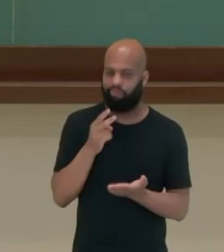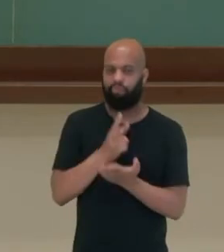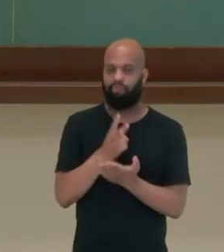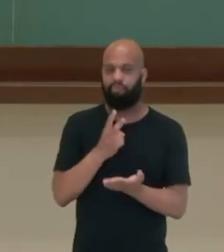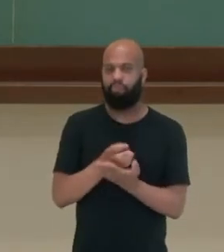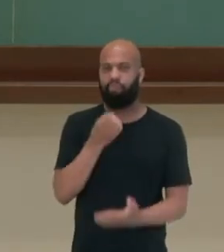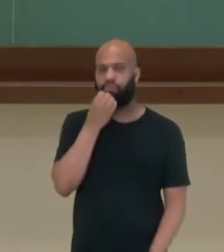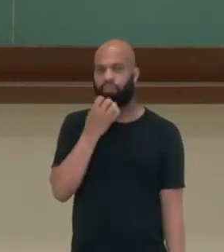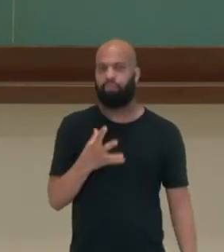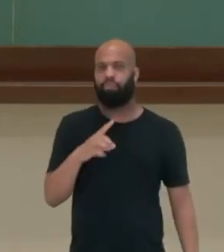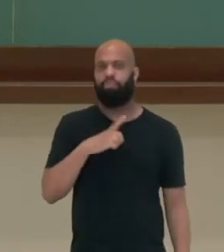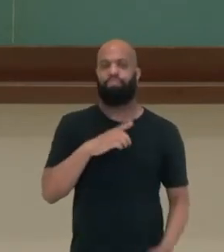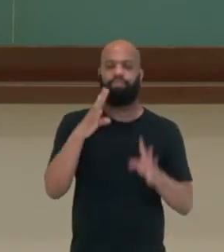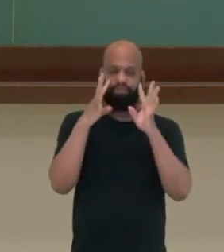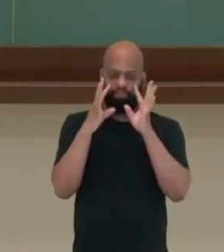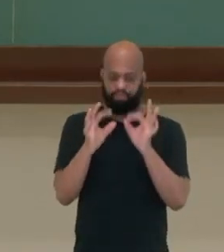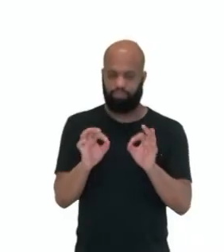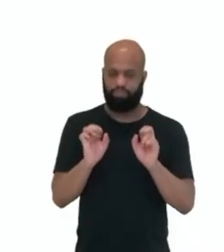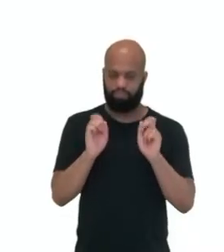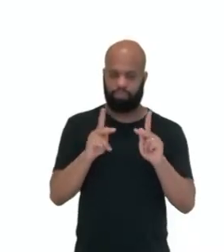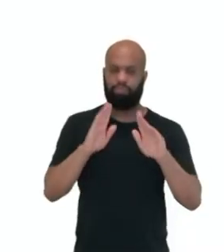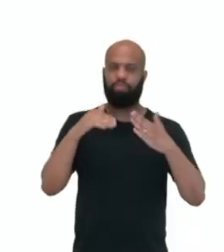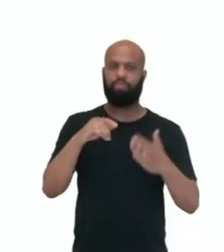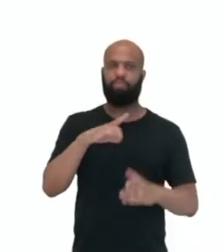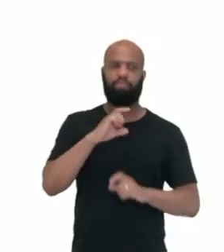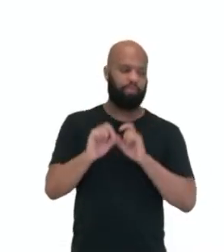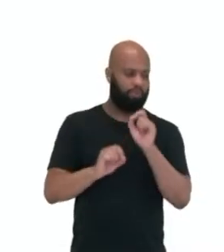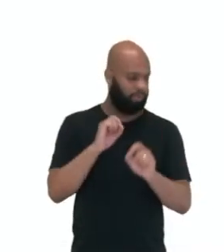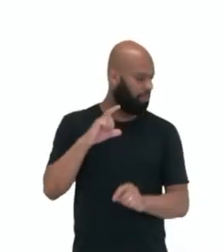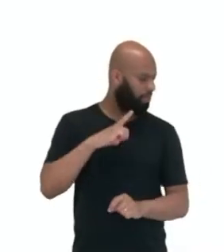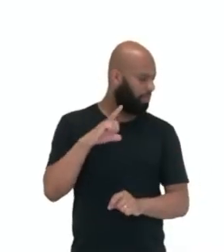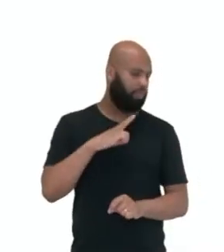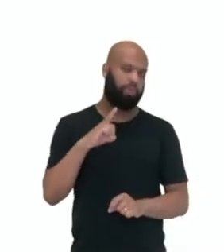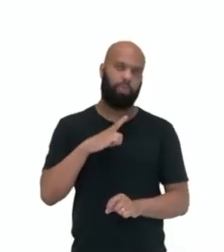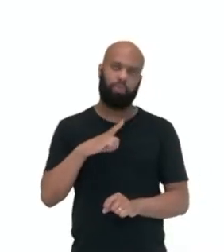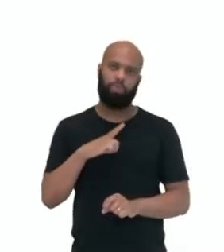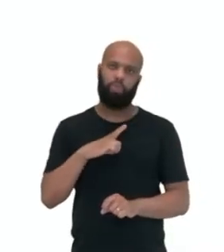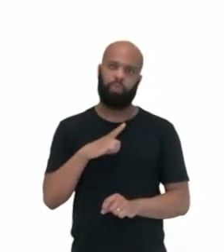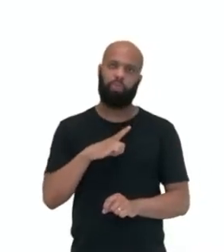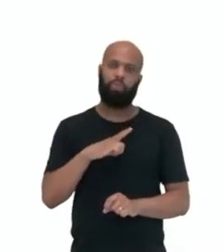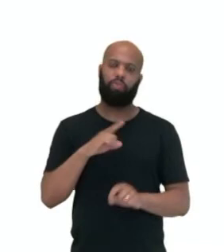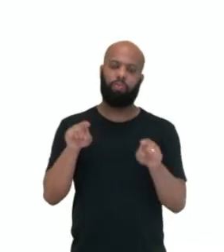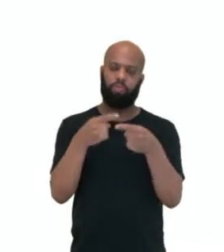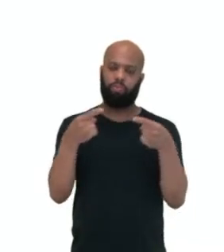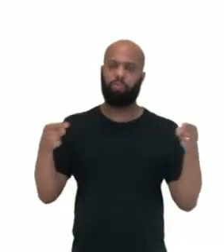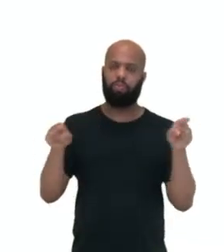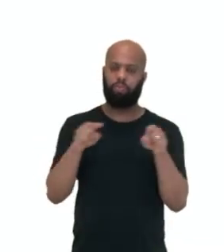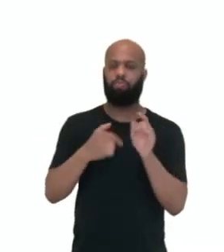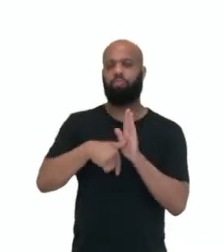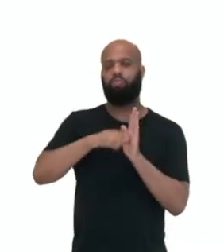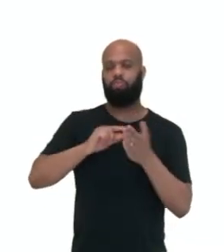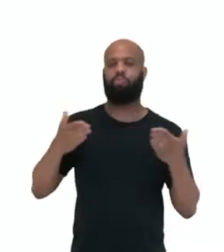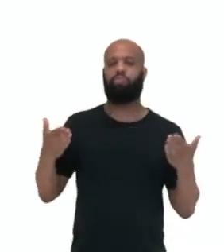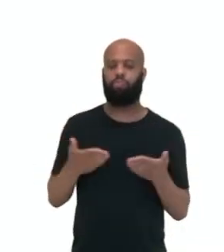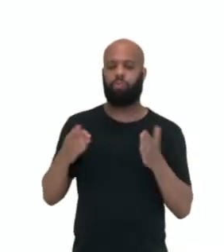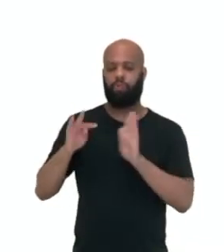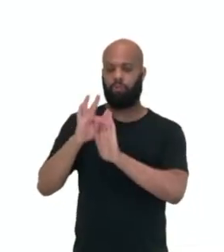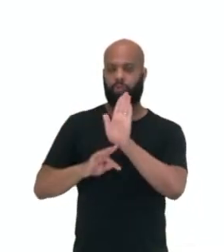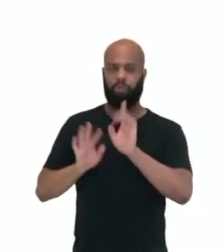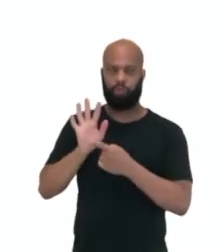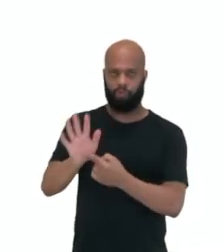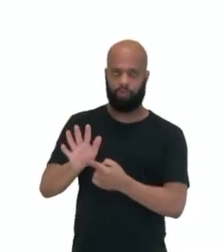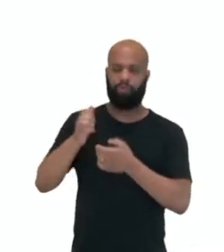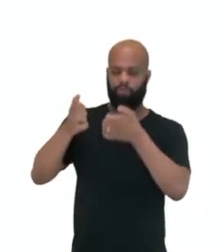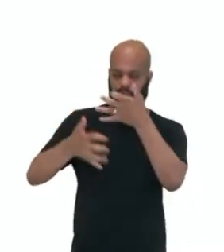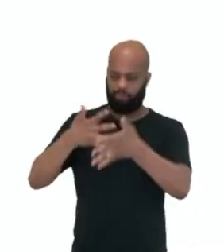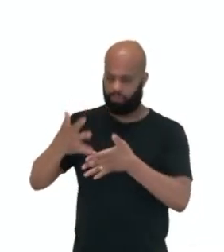que está sempre a respostinha por ali. Os versos da letra da canção da banda Engenheiros do Havaí estabelecem intertextualidade com